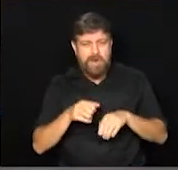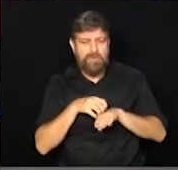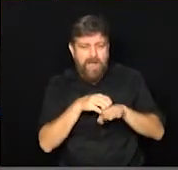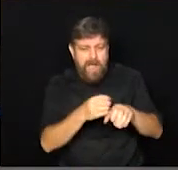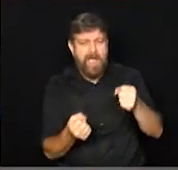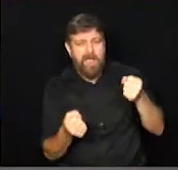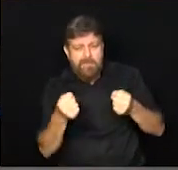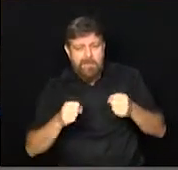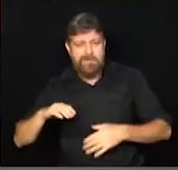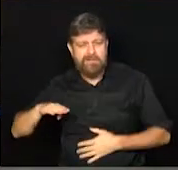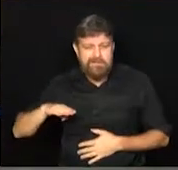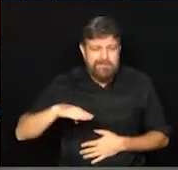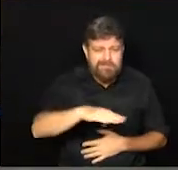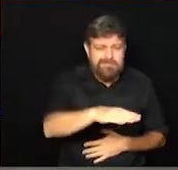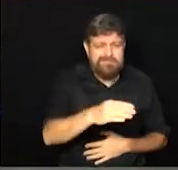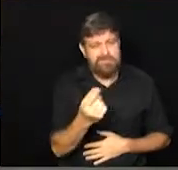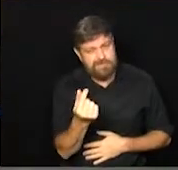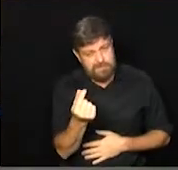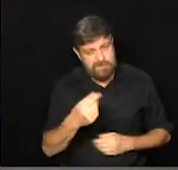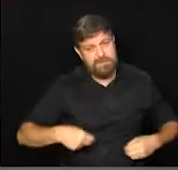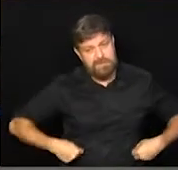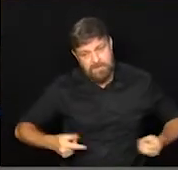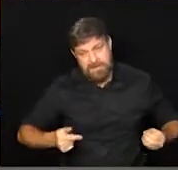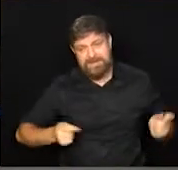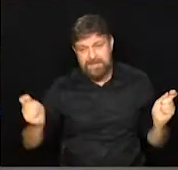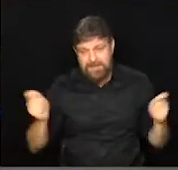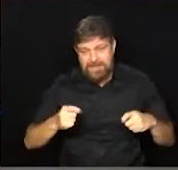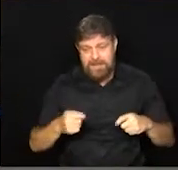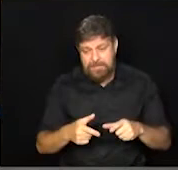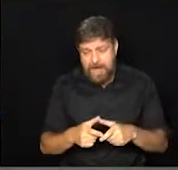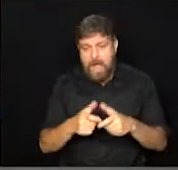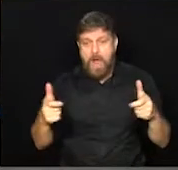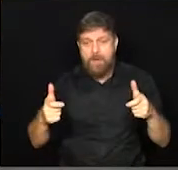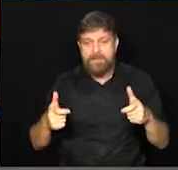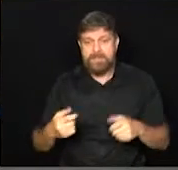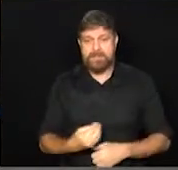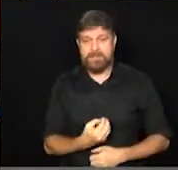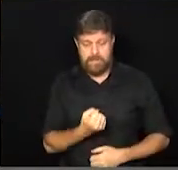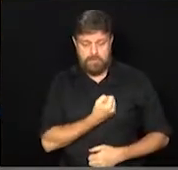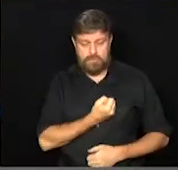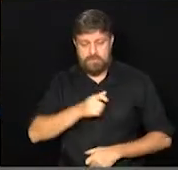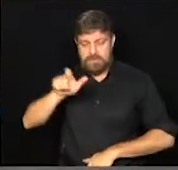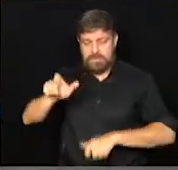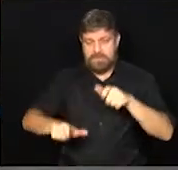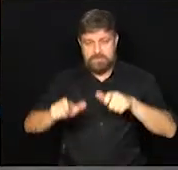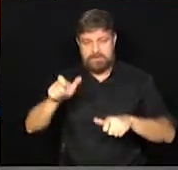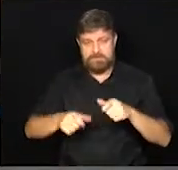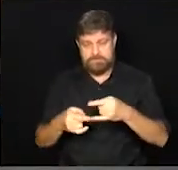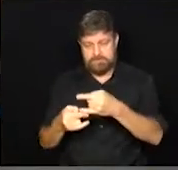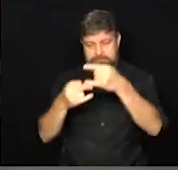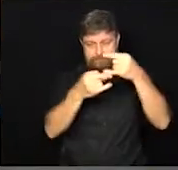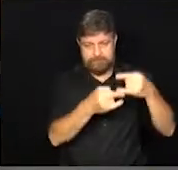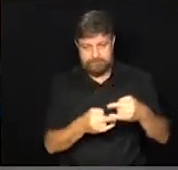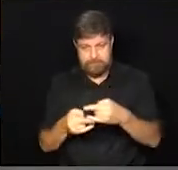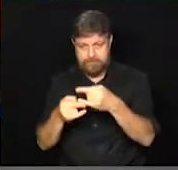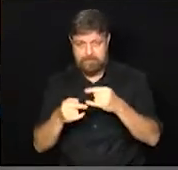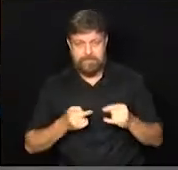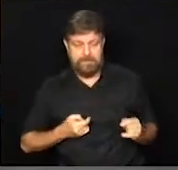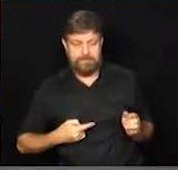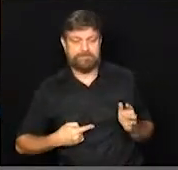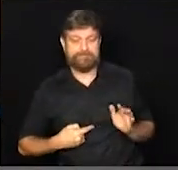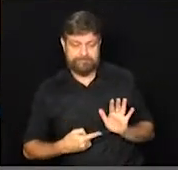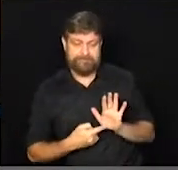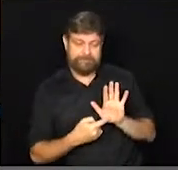permite uma ampliação da participação. Então, gostaria de começar aí com essa breve justificativa, ponderação e apontamento